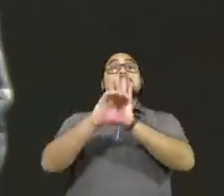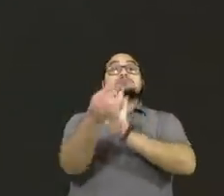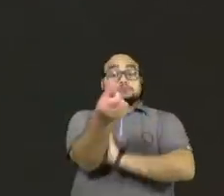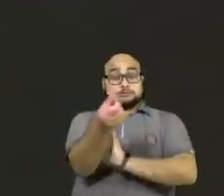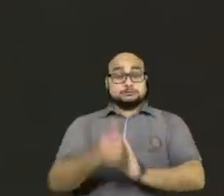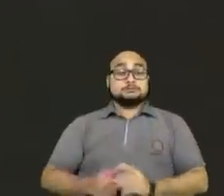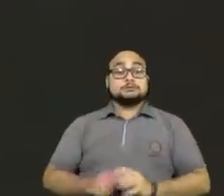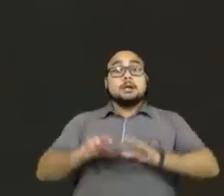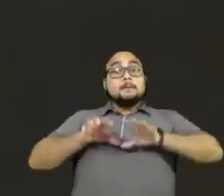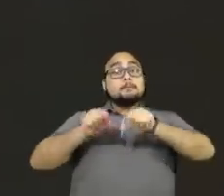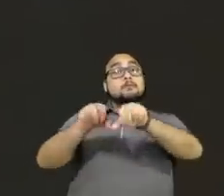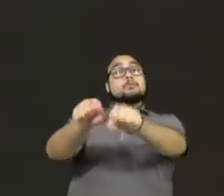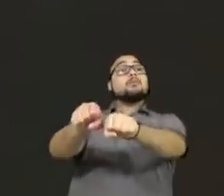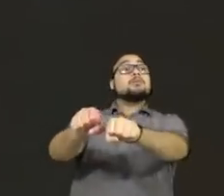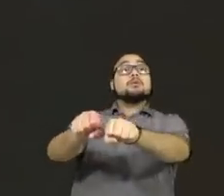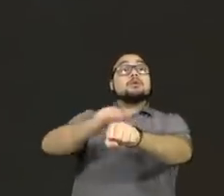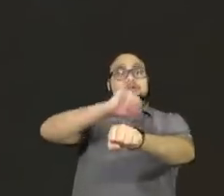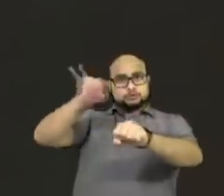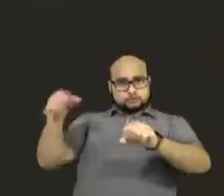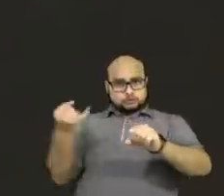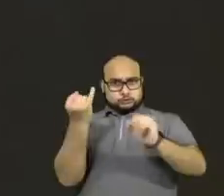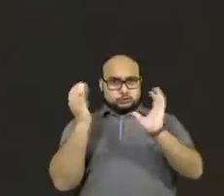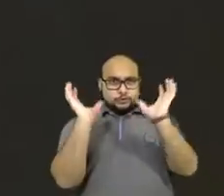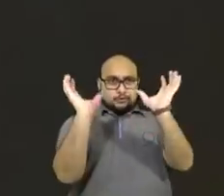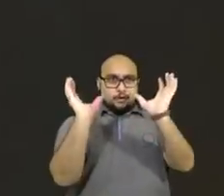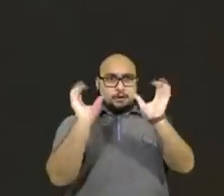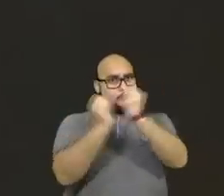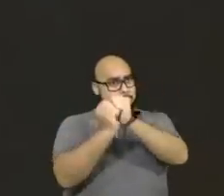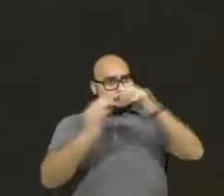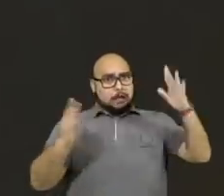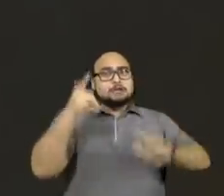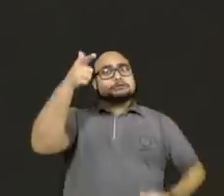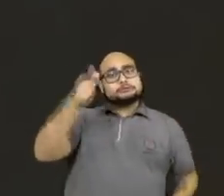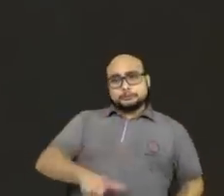a cidade de Jericó de maneira milagrosa. De novo, outro milagre.